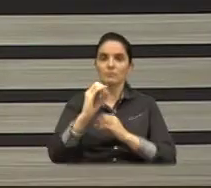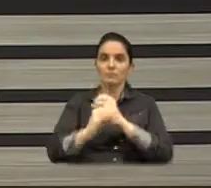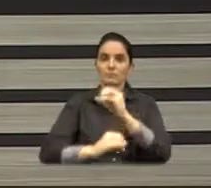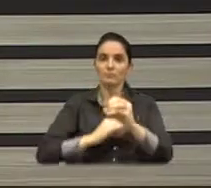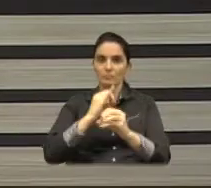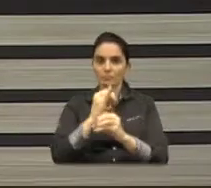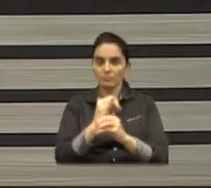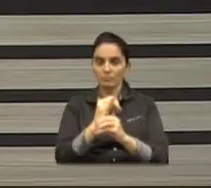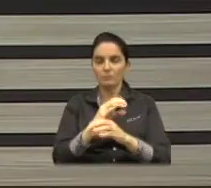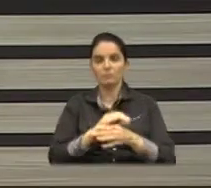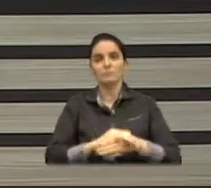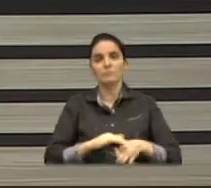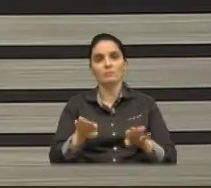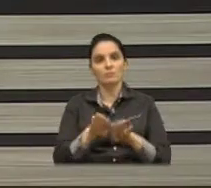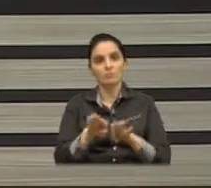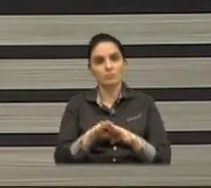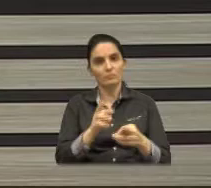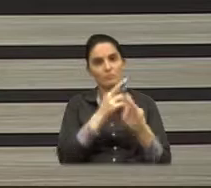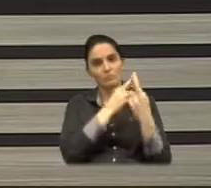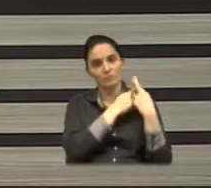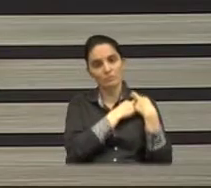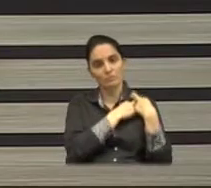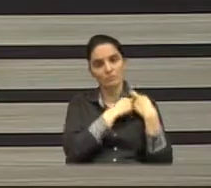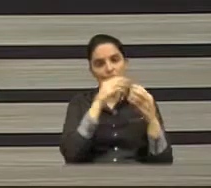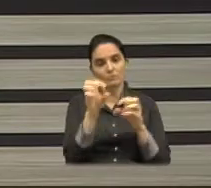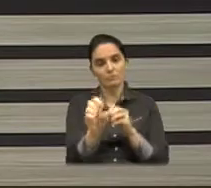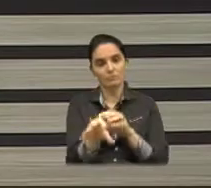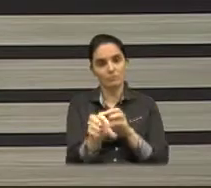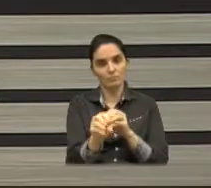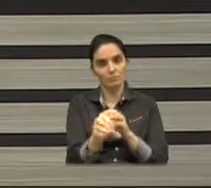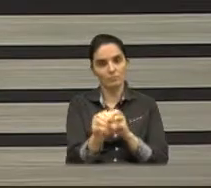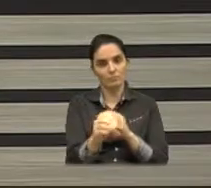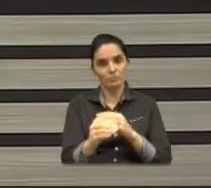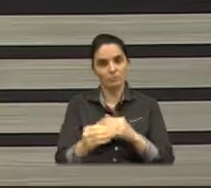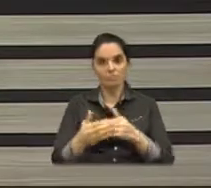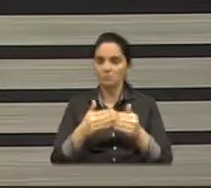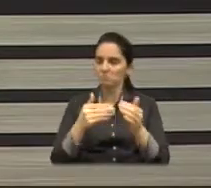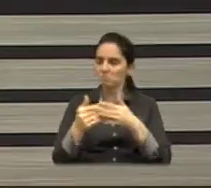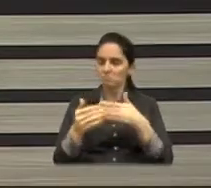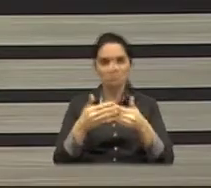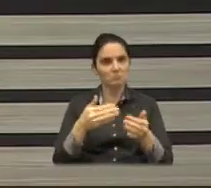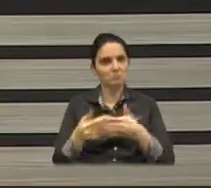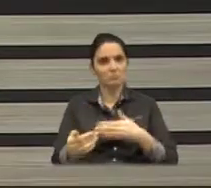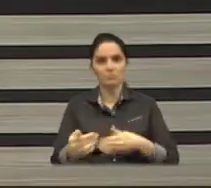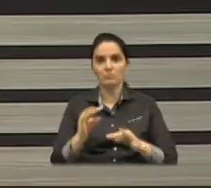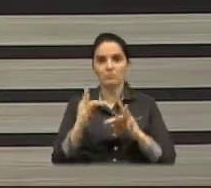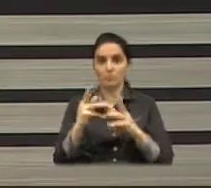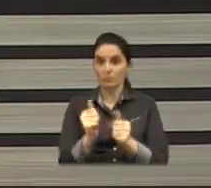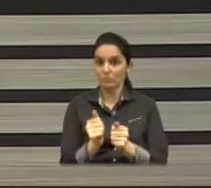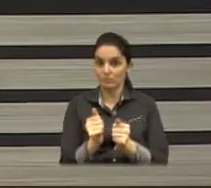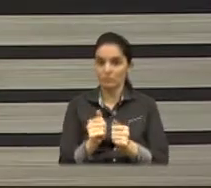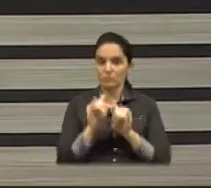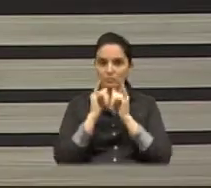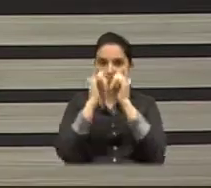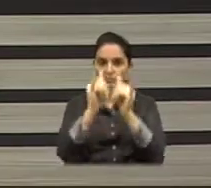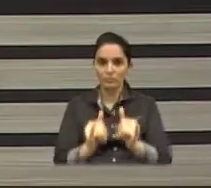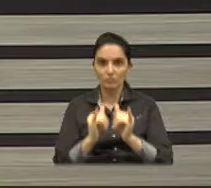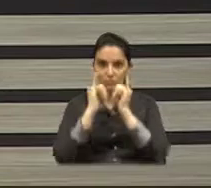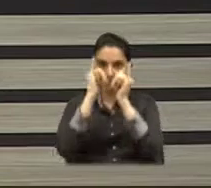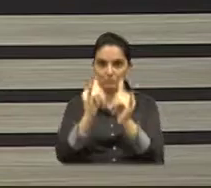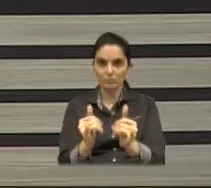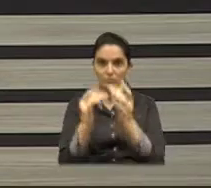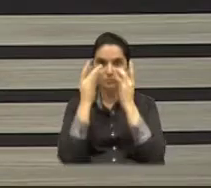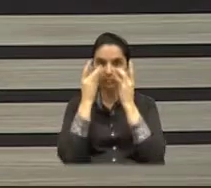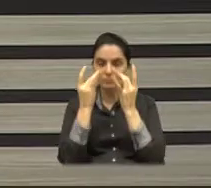como responsáveis por instituições de ensino de nível fundamental, médio e superior, para que realize campanha de alerta à